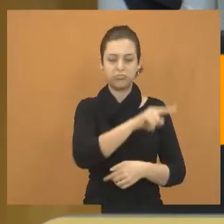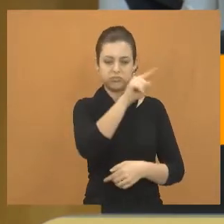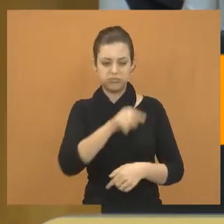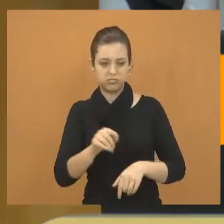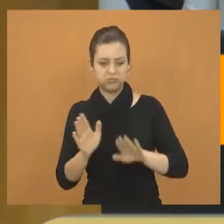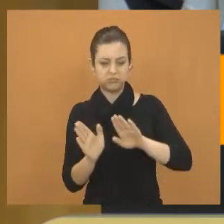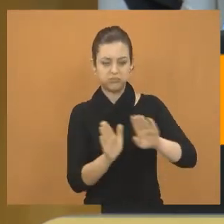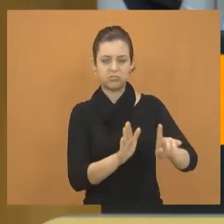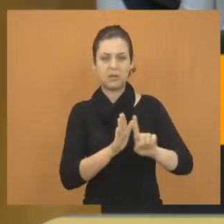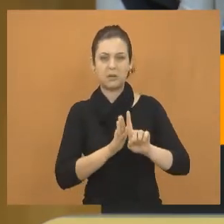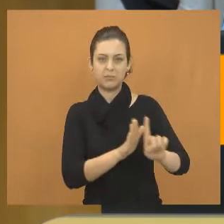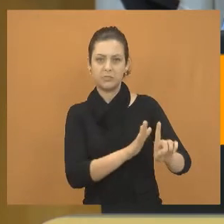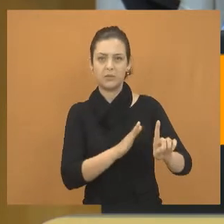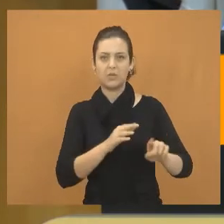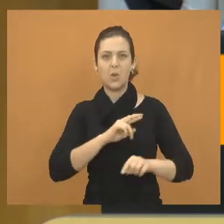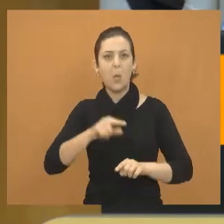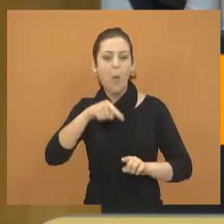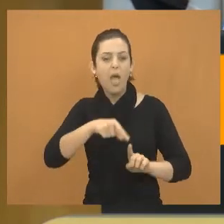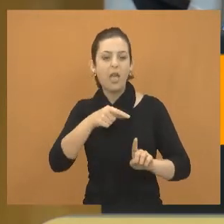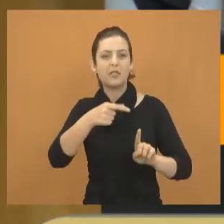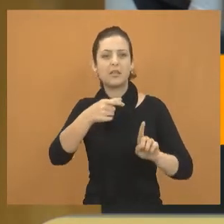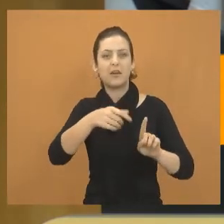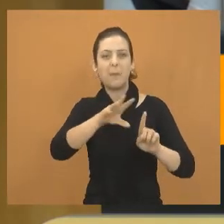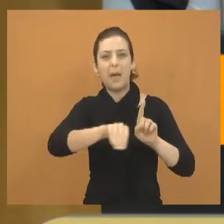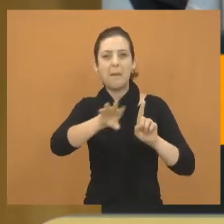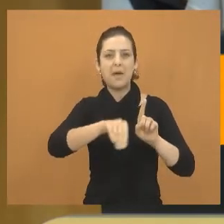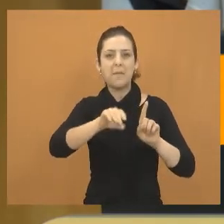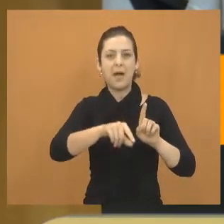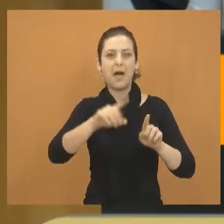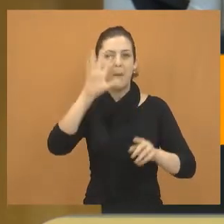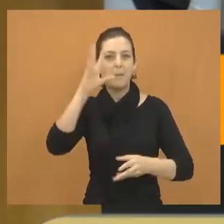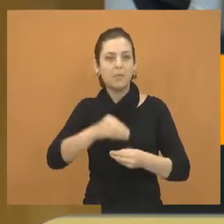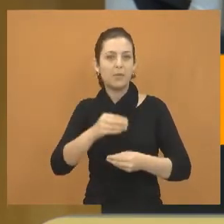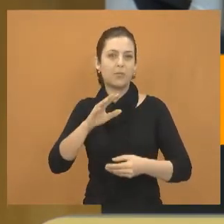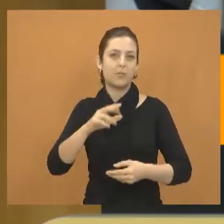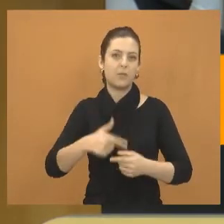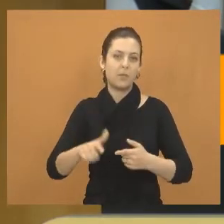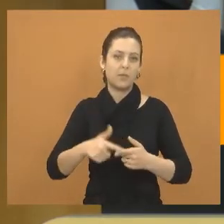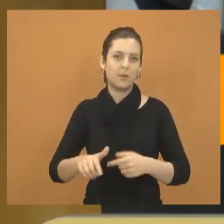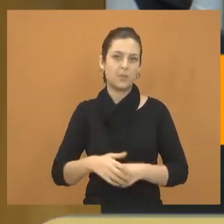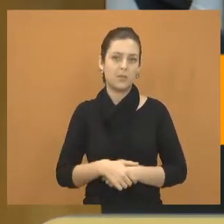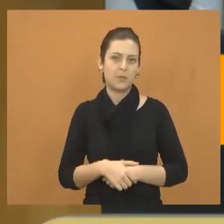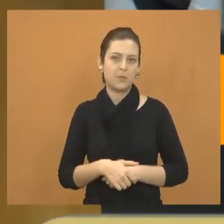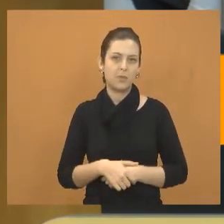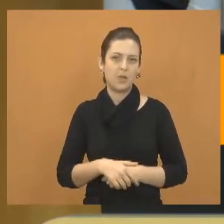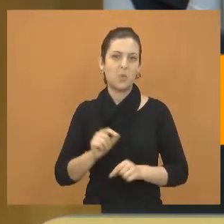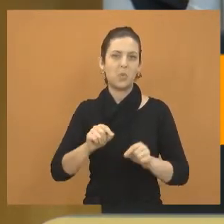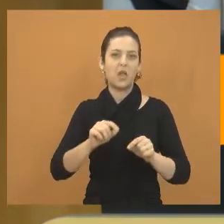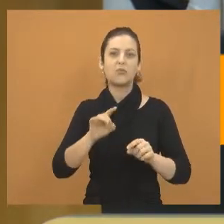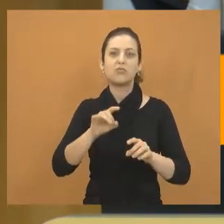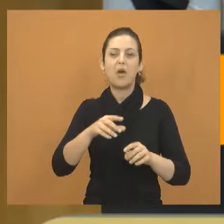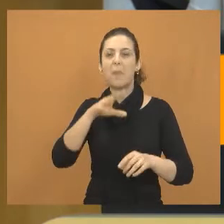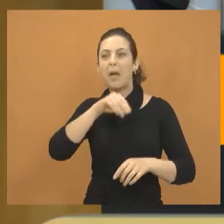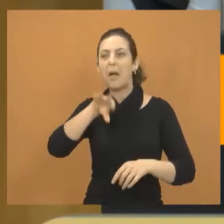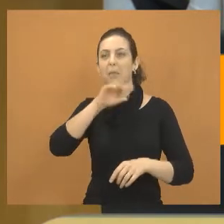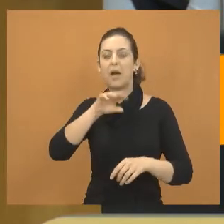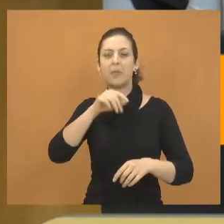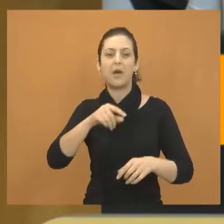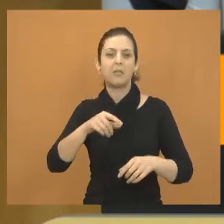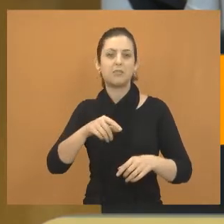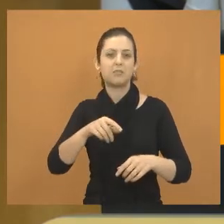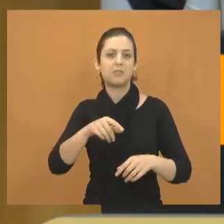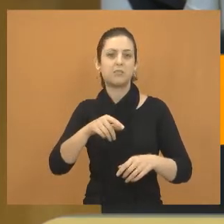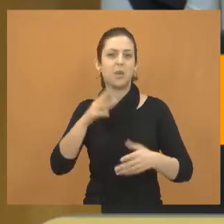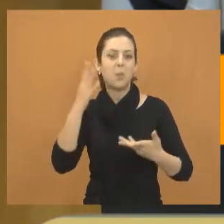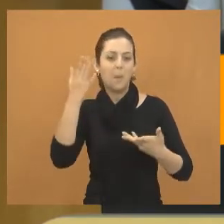A população precisa entender que não é esse discurso que vai resolver o problema dele. Isso é um discurso demagógico, né, populista,